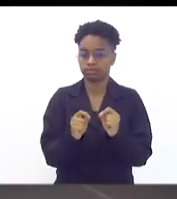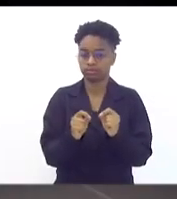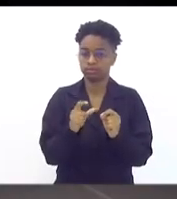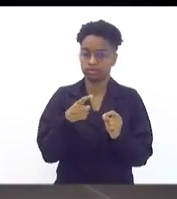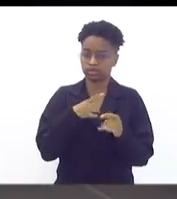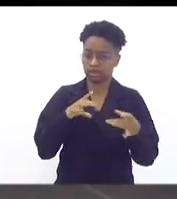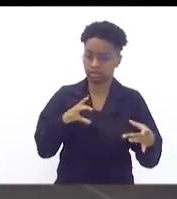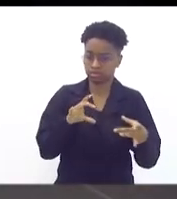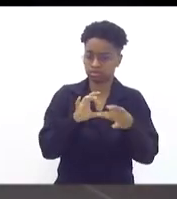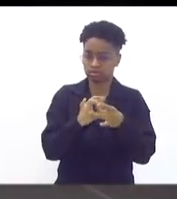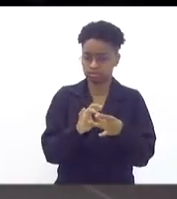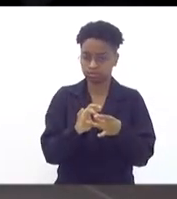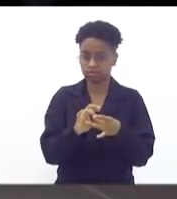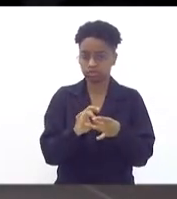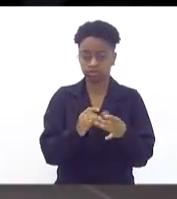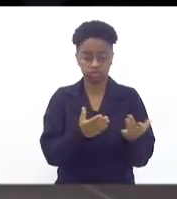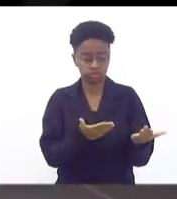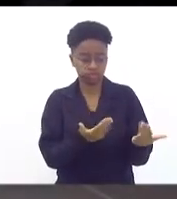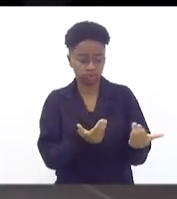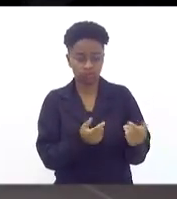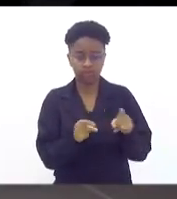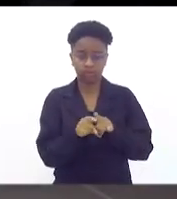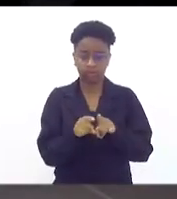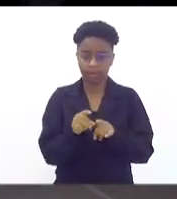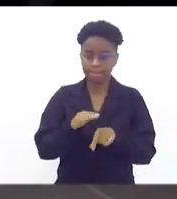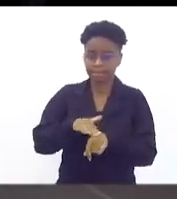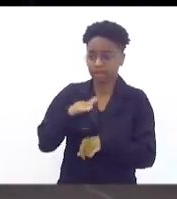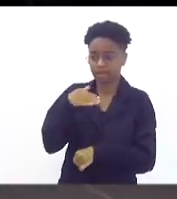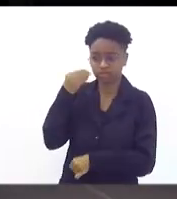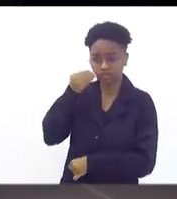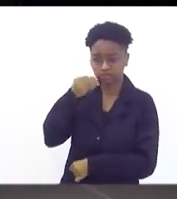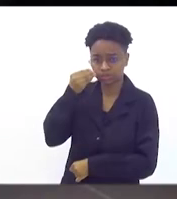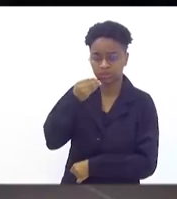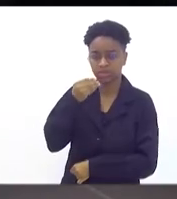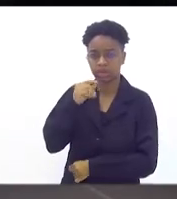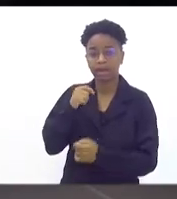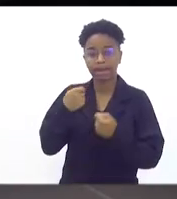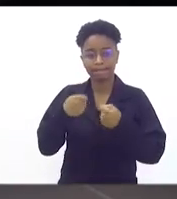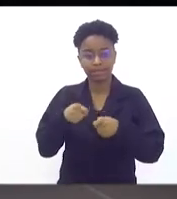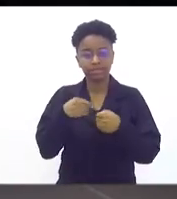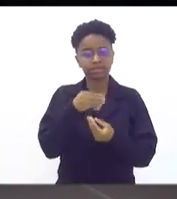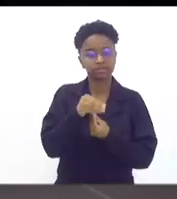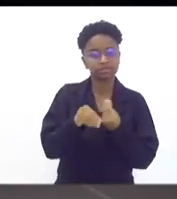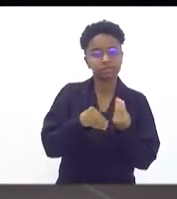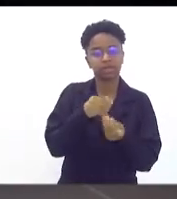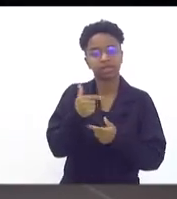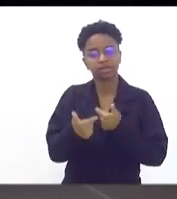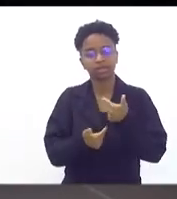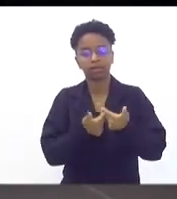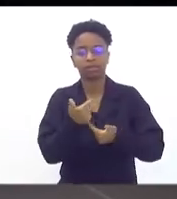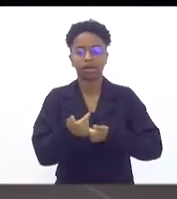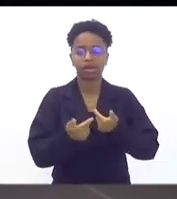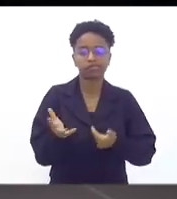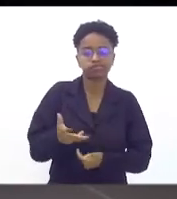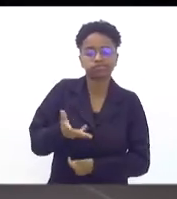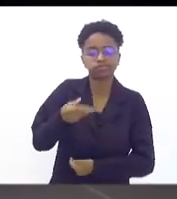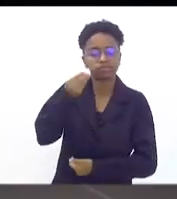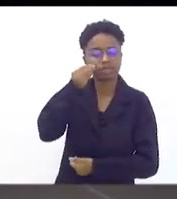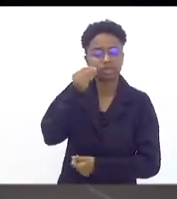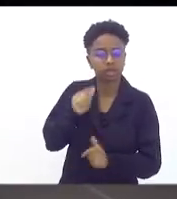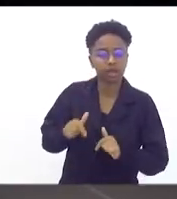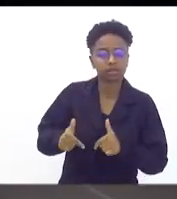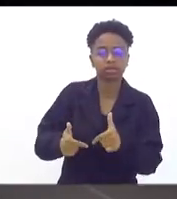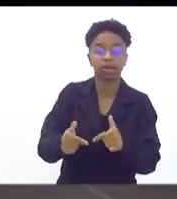junção dos mais novos com os mais experientes a gente oxigenar trabalhar correr atrás botar aquilo para andar